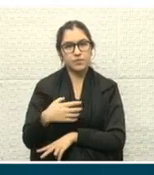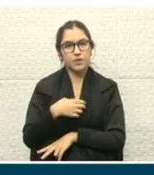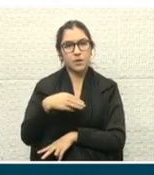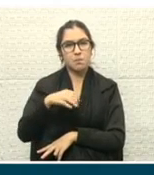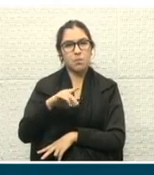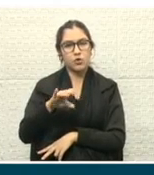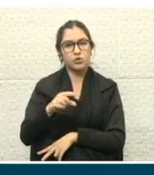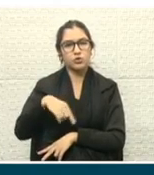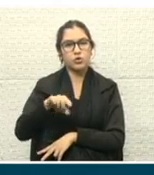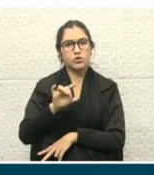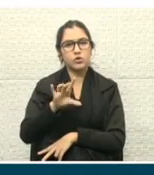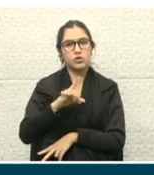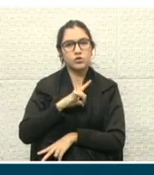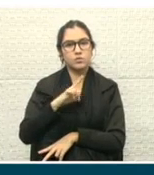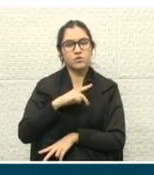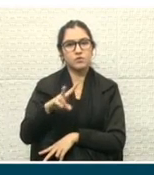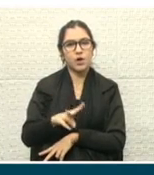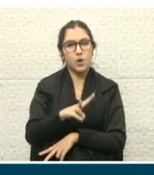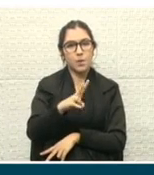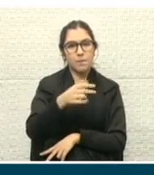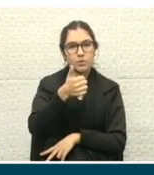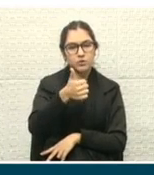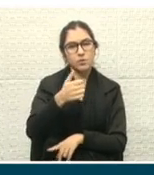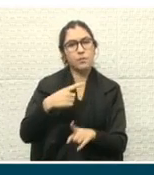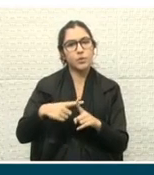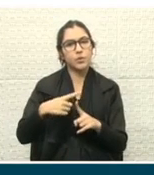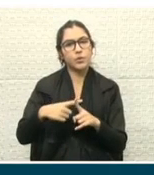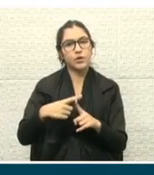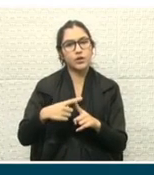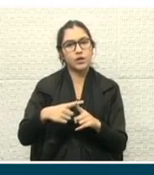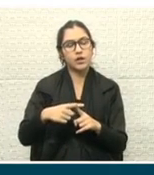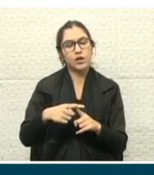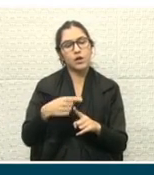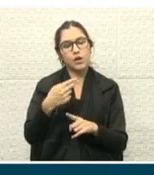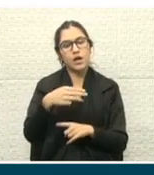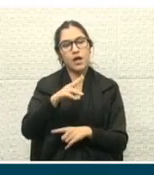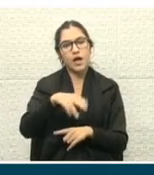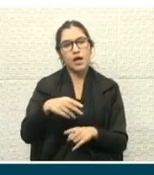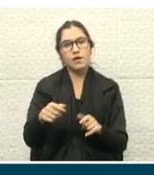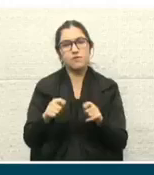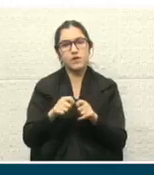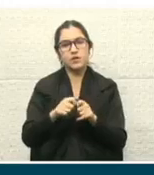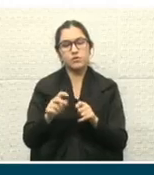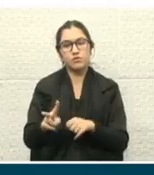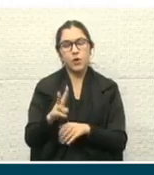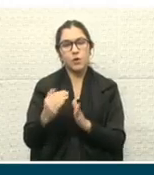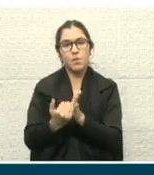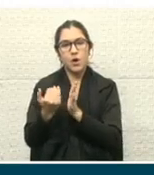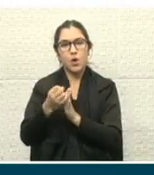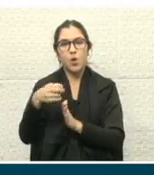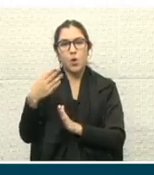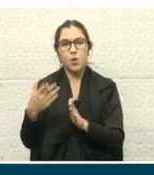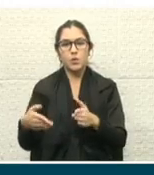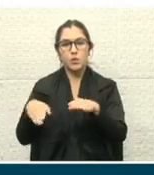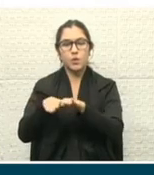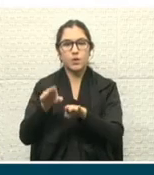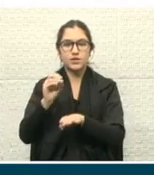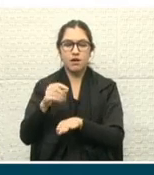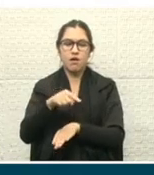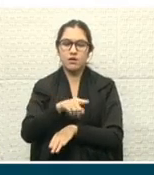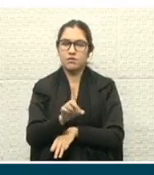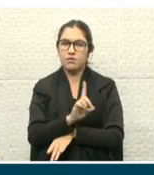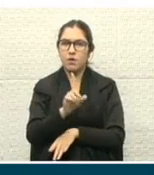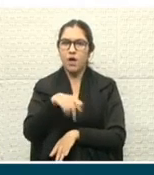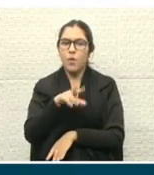nós só tomávamos o valor positivo, porque o módulo é definido como um valor maior ou igual a 0. Aqui não, aqui